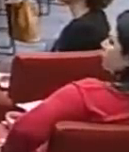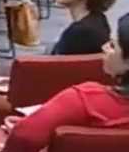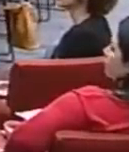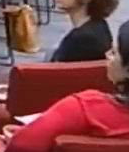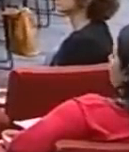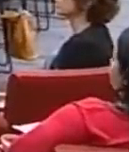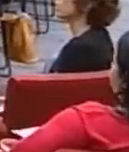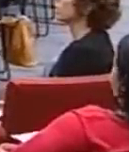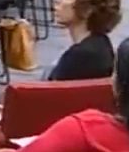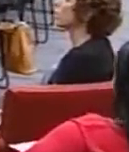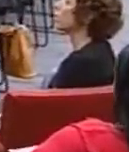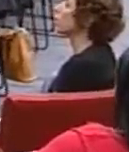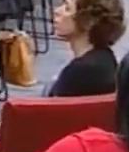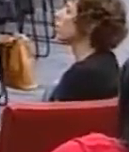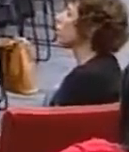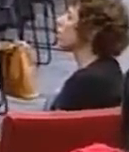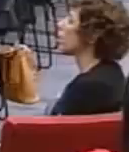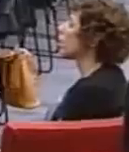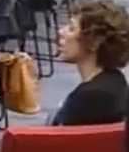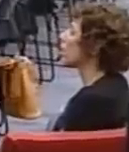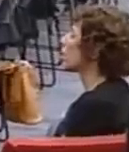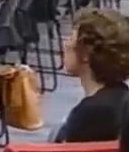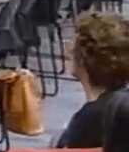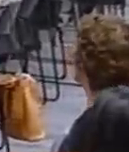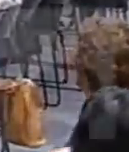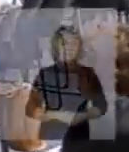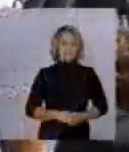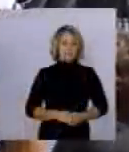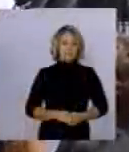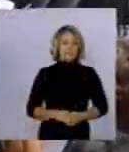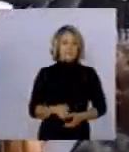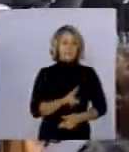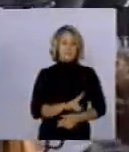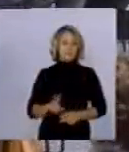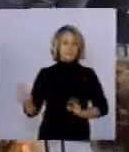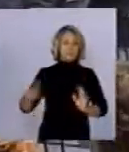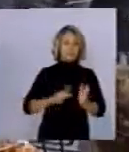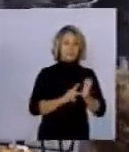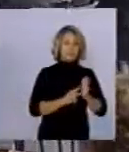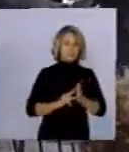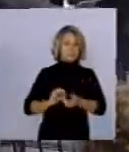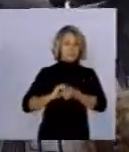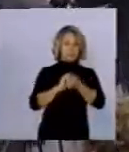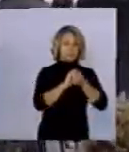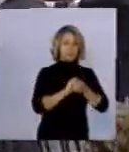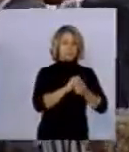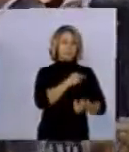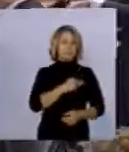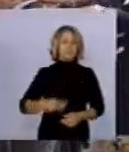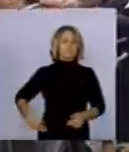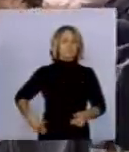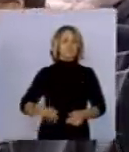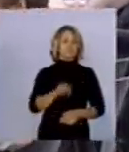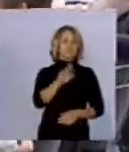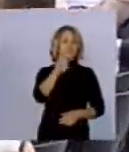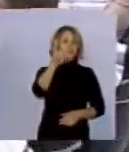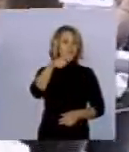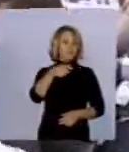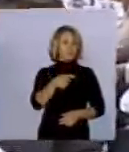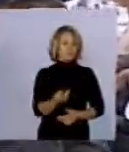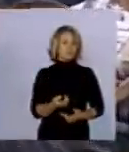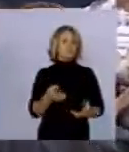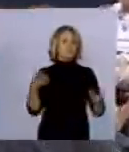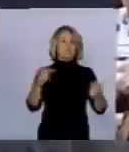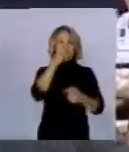Paulo em nome do sindicato eu cumprimento o ministro fux o subprocurador Antônio Fonseca a todos os